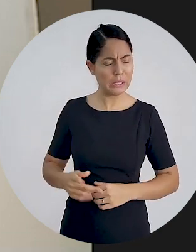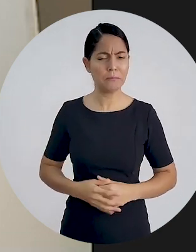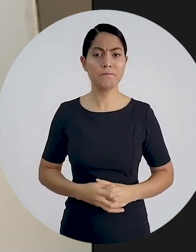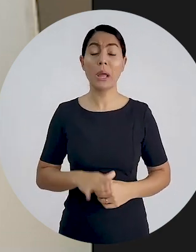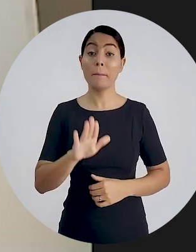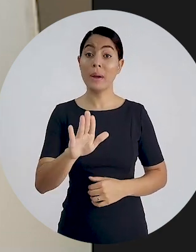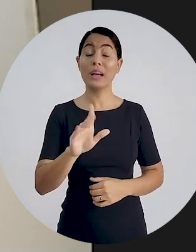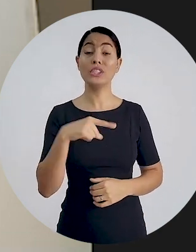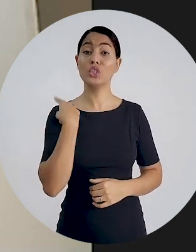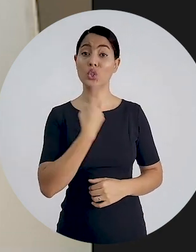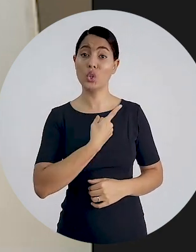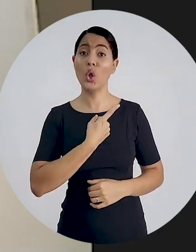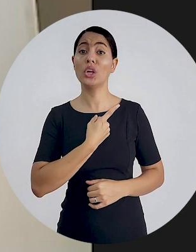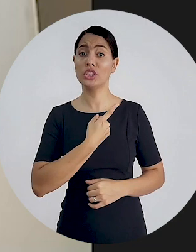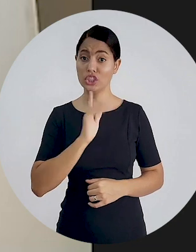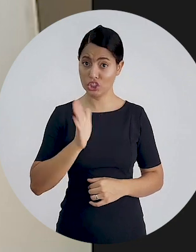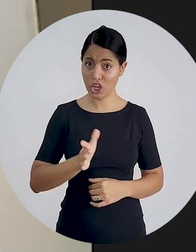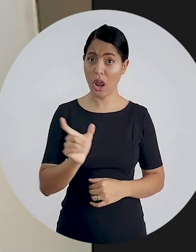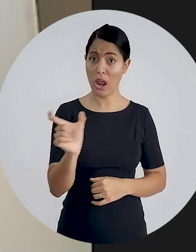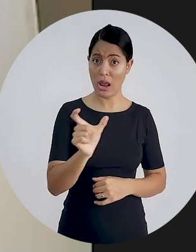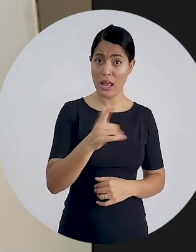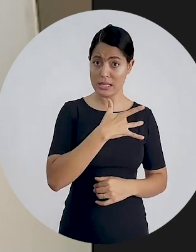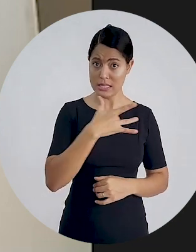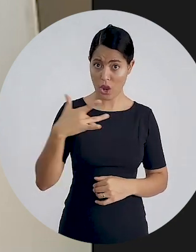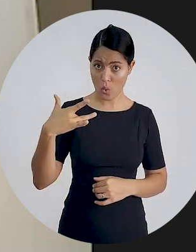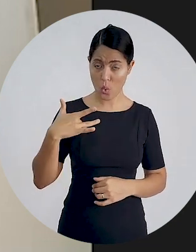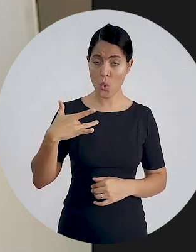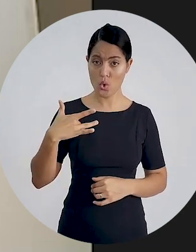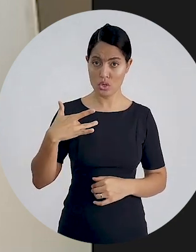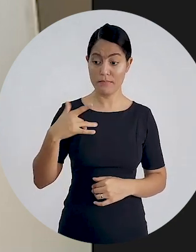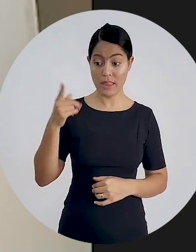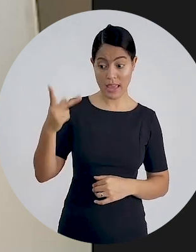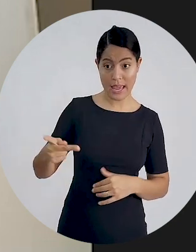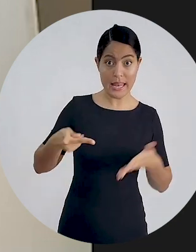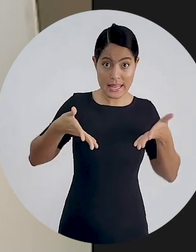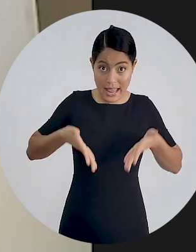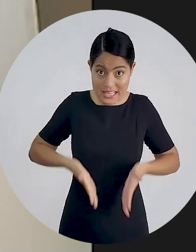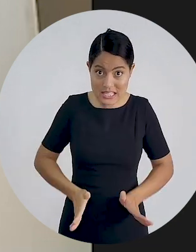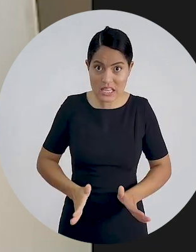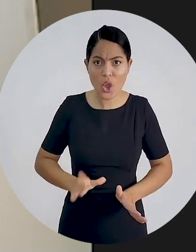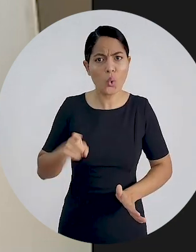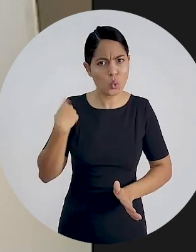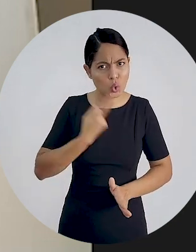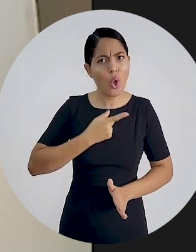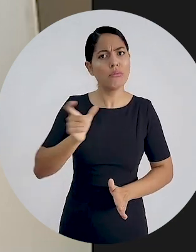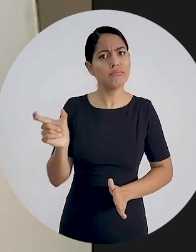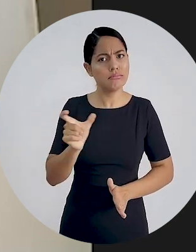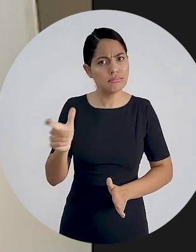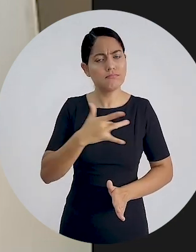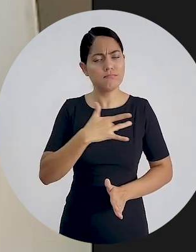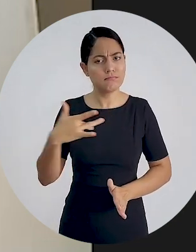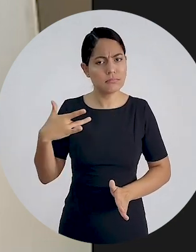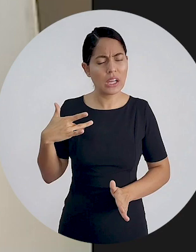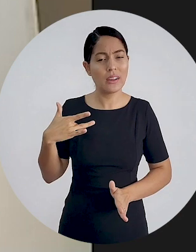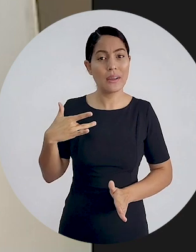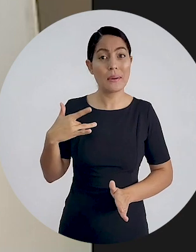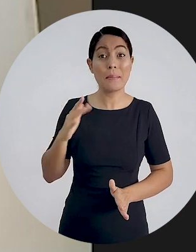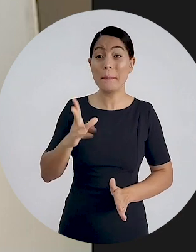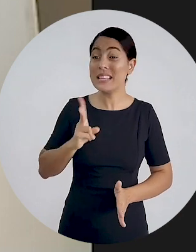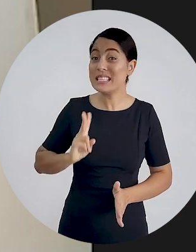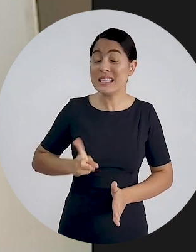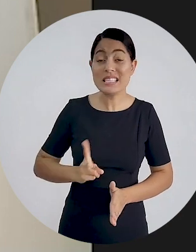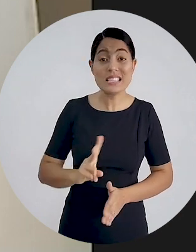nós acionamos o plano de saúde, que nós já tínhamos, desde o nascimento do Gabriel, nós tínhamos o plano de saúde, eles nos negaram essa